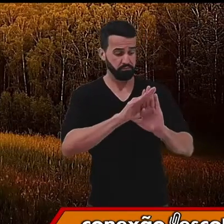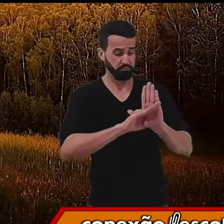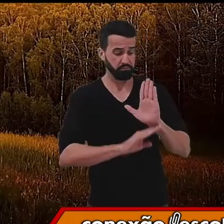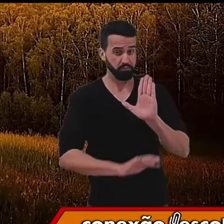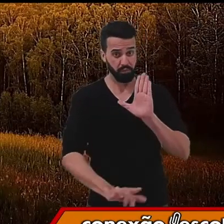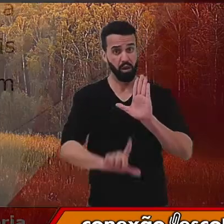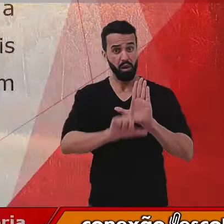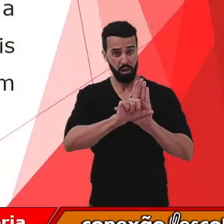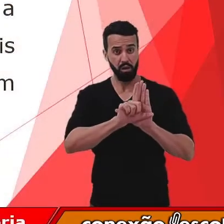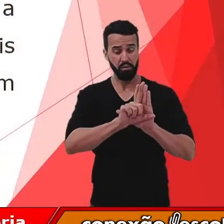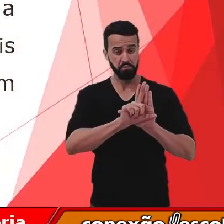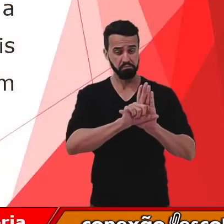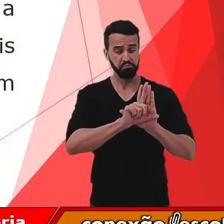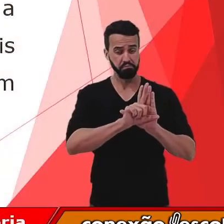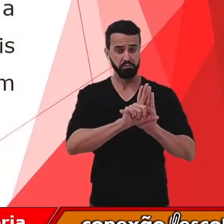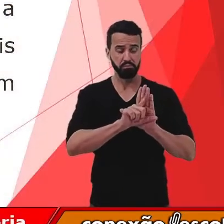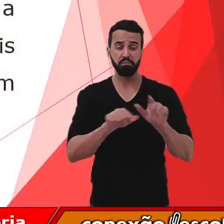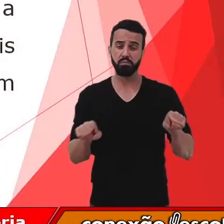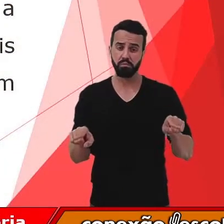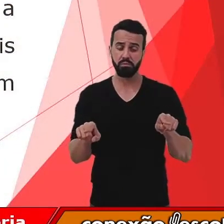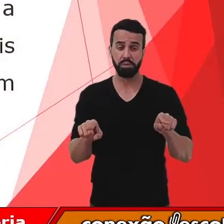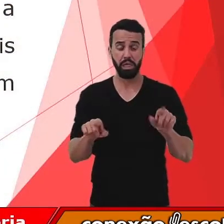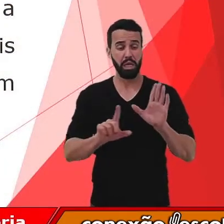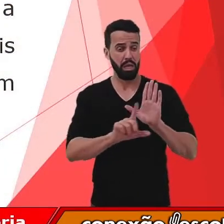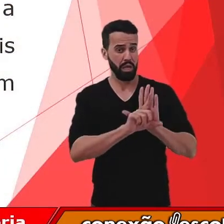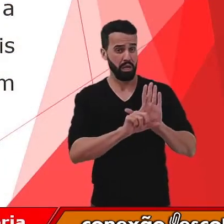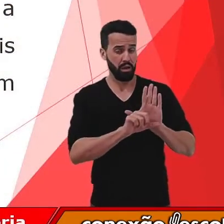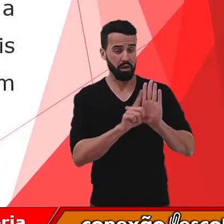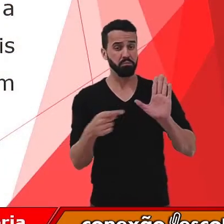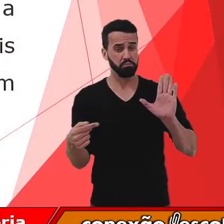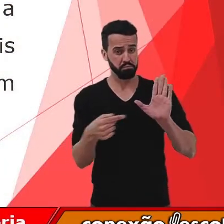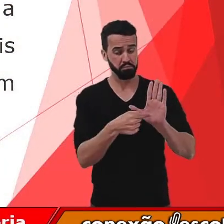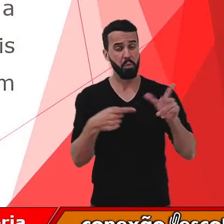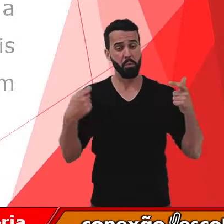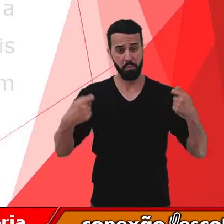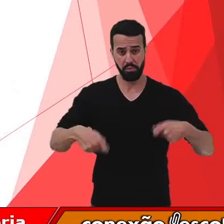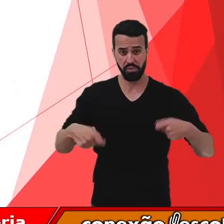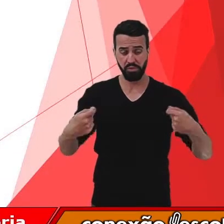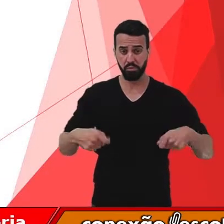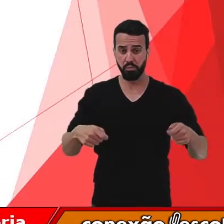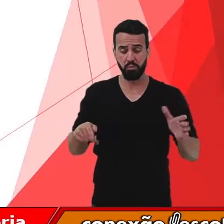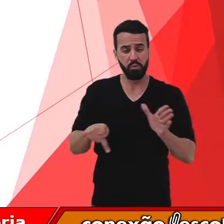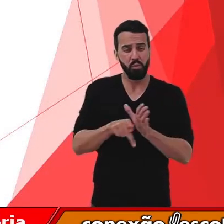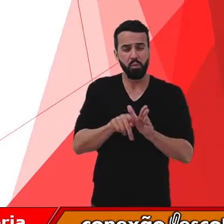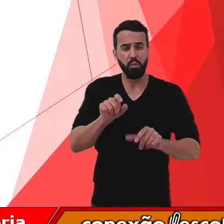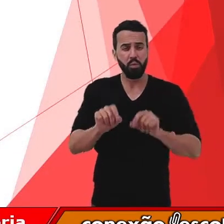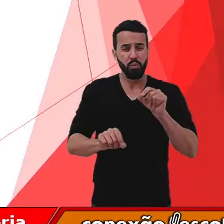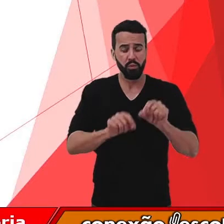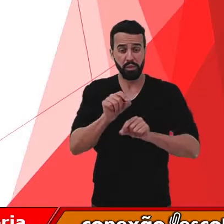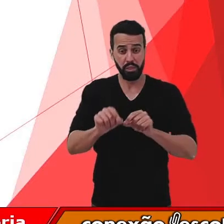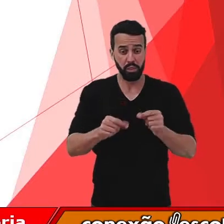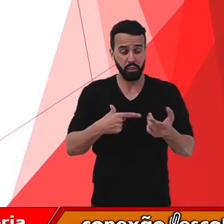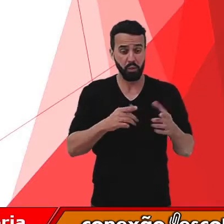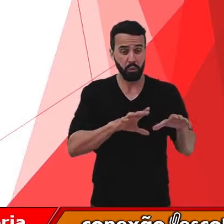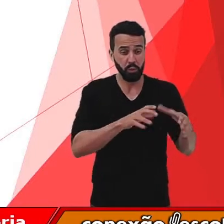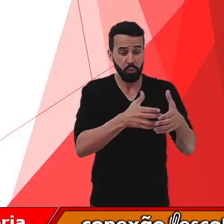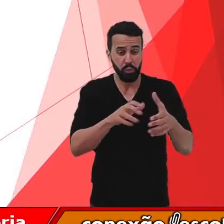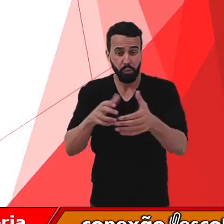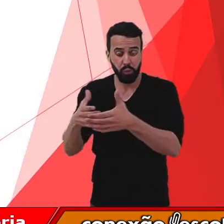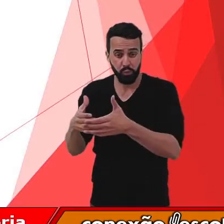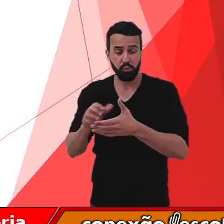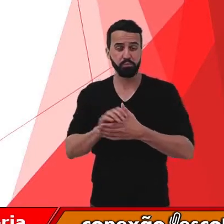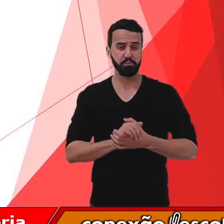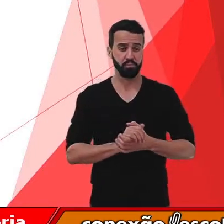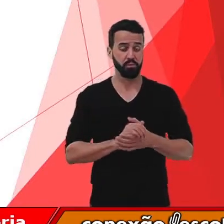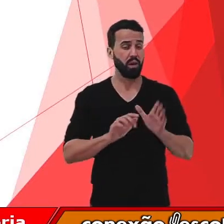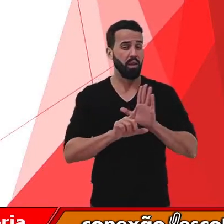adotadas pela Inglaterra e deveriam ser observadas pela colônia. Lei do